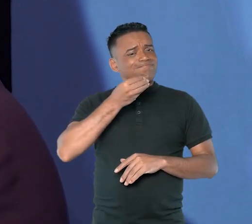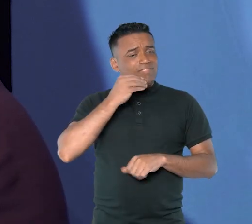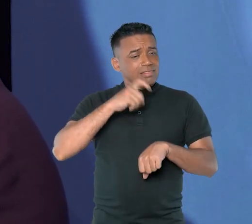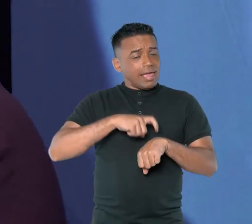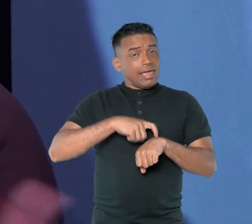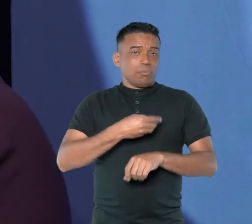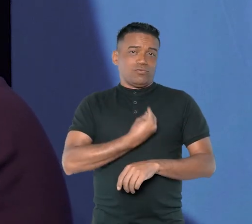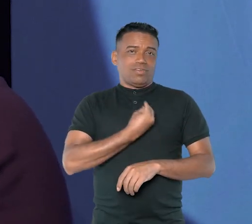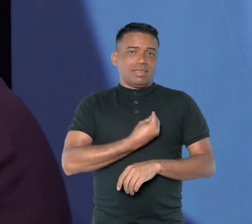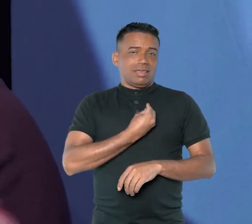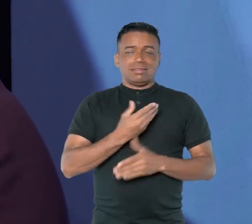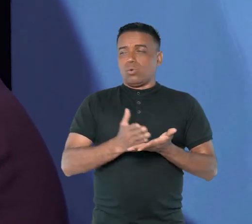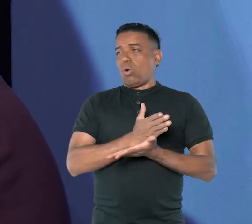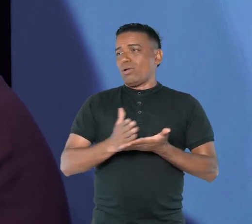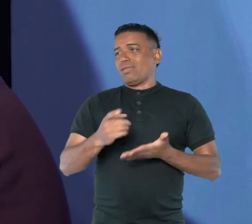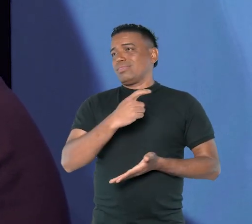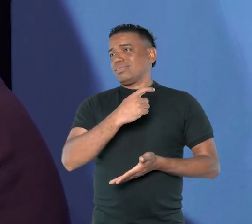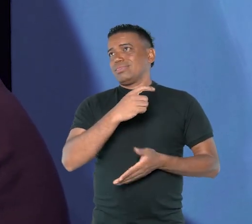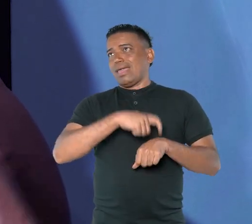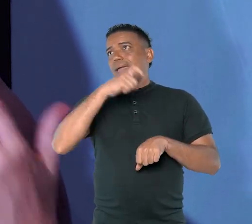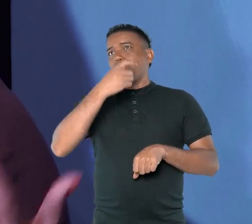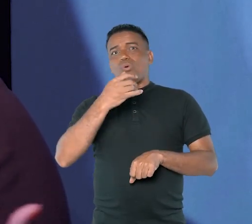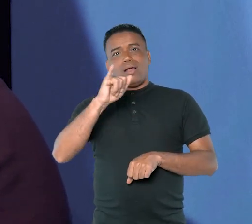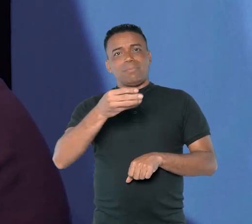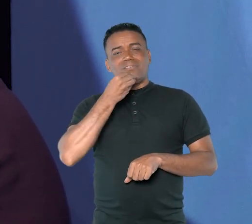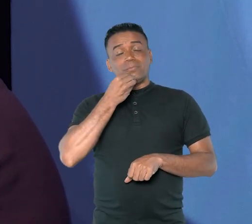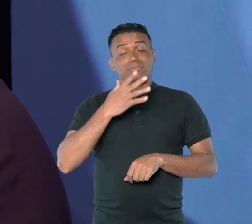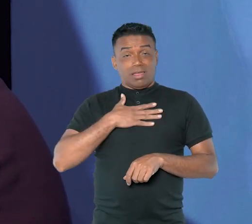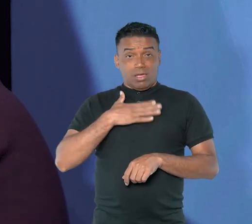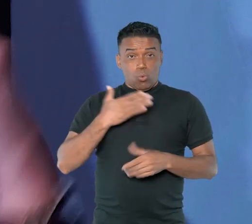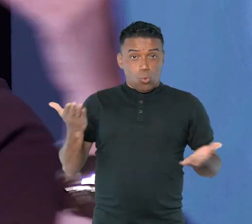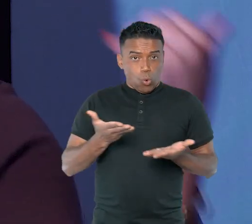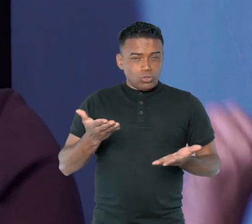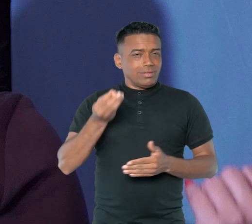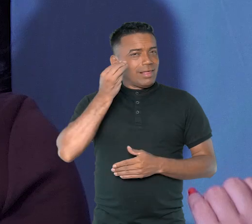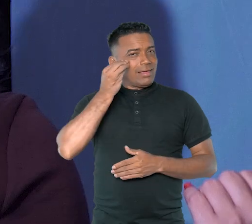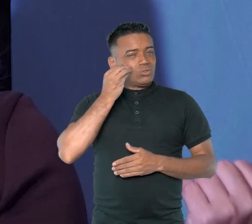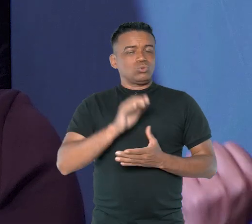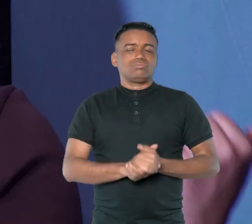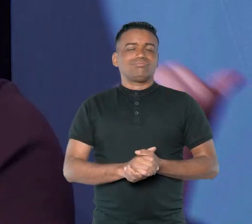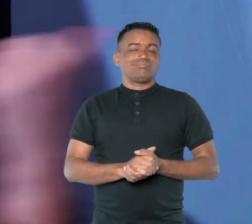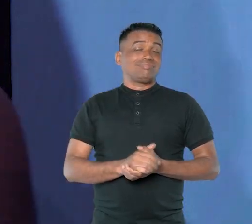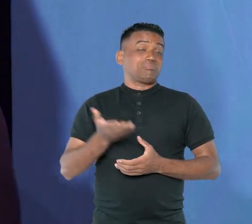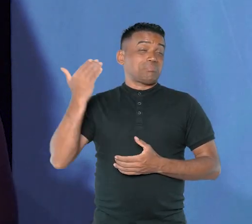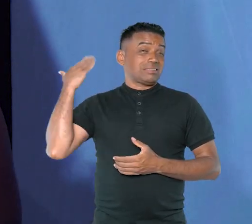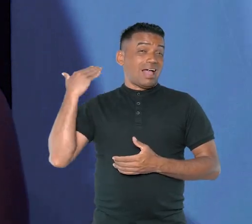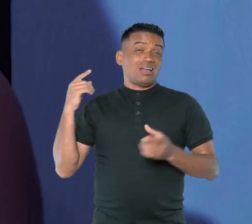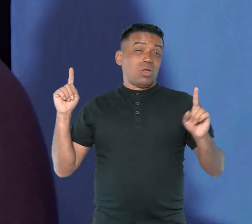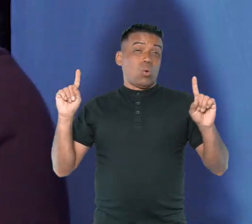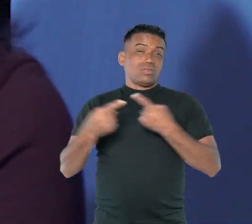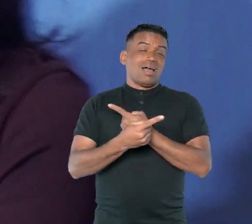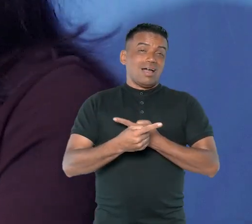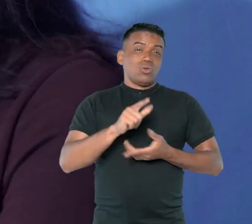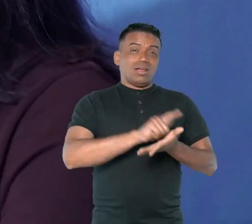tempo que você tem, seja ele qual for, né? Mas o que eu tento fazer hoje, ao contrário do que eu fazia nas